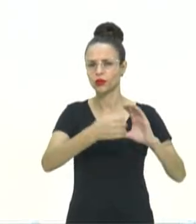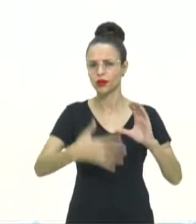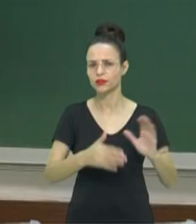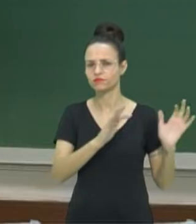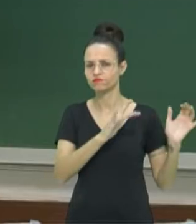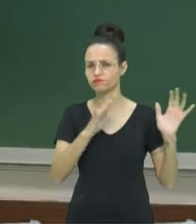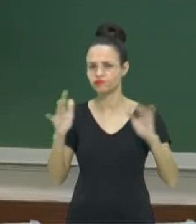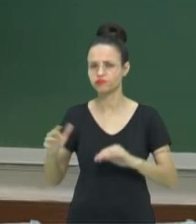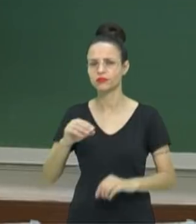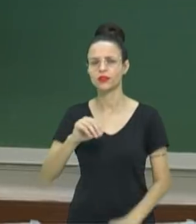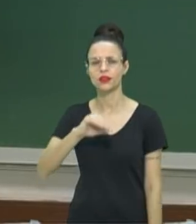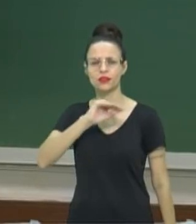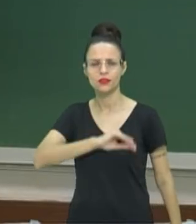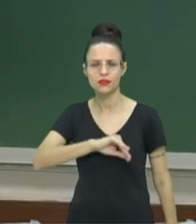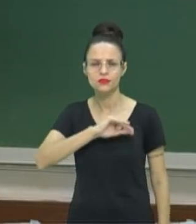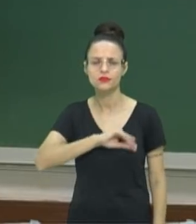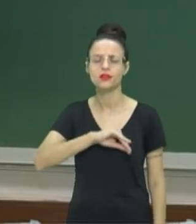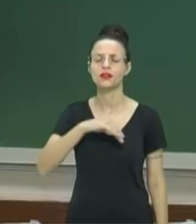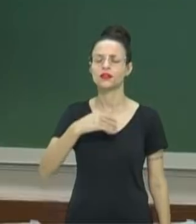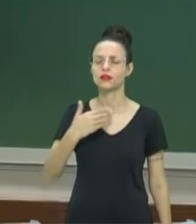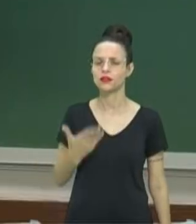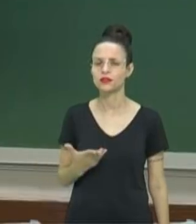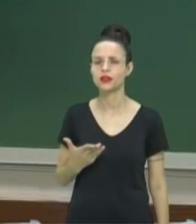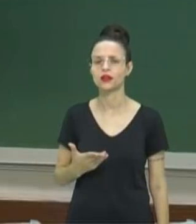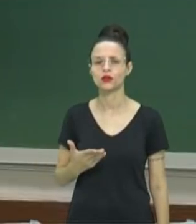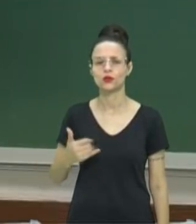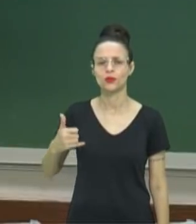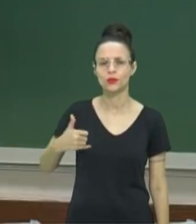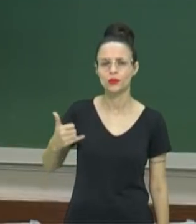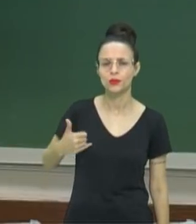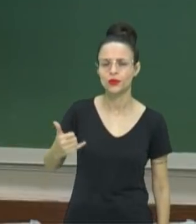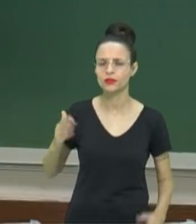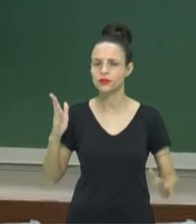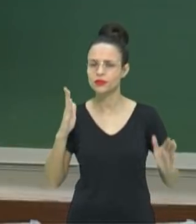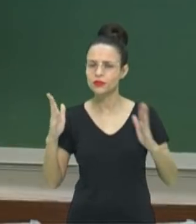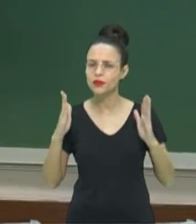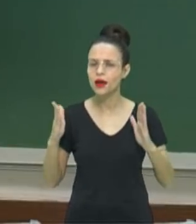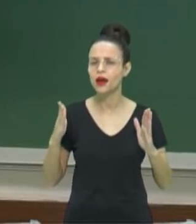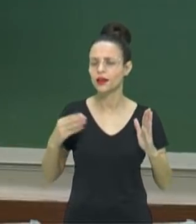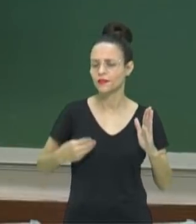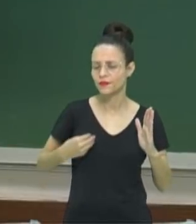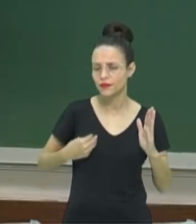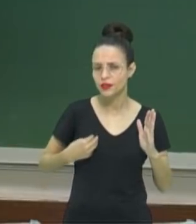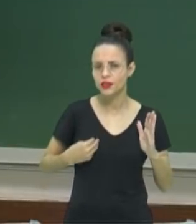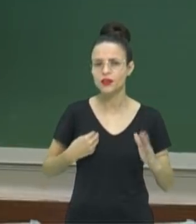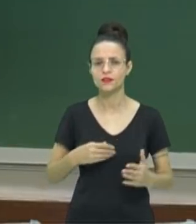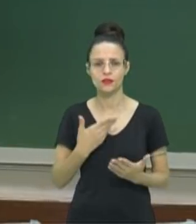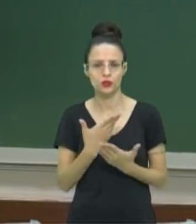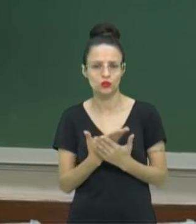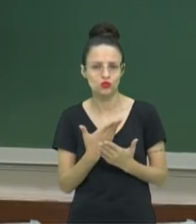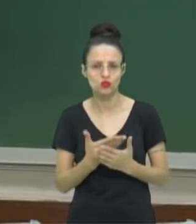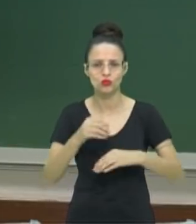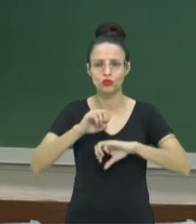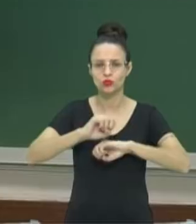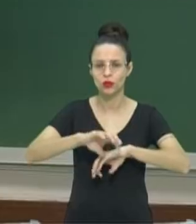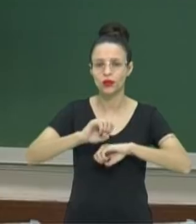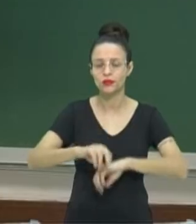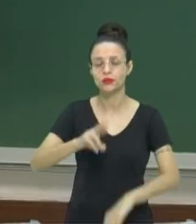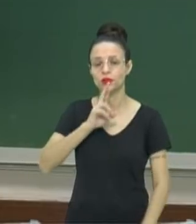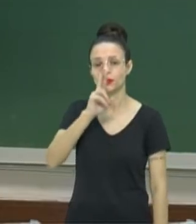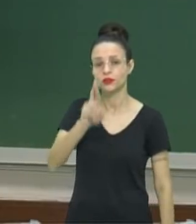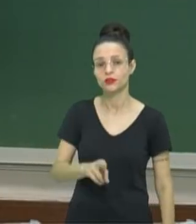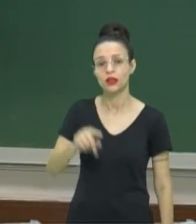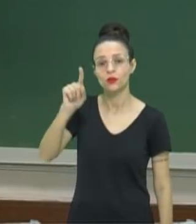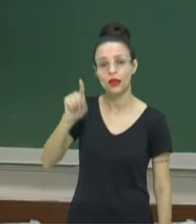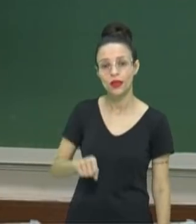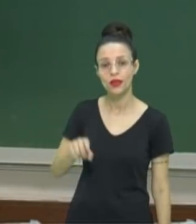nós falamos, geração de renda, expectativa de vida, escolarização, eu vou ter um resultado ali que é um número que a